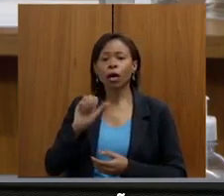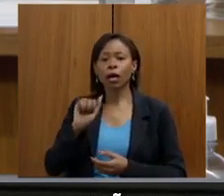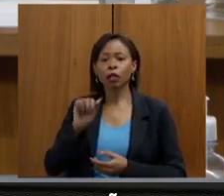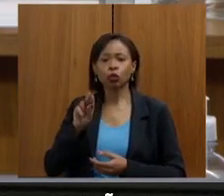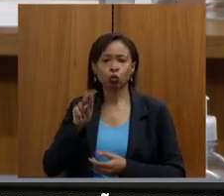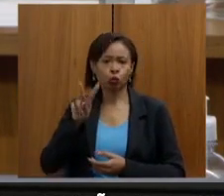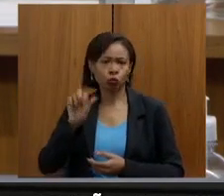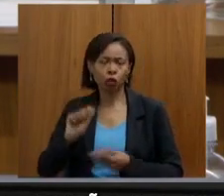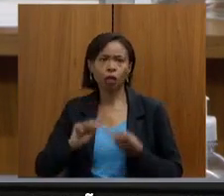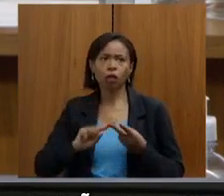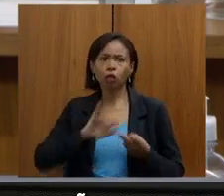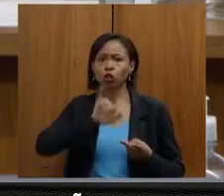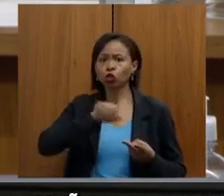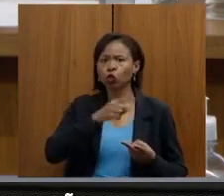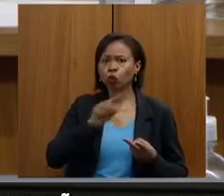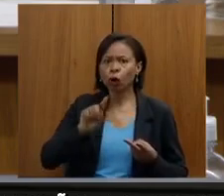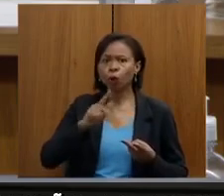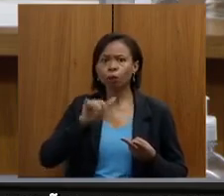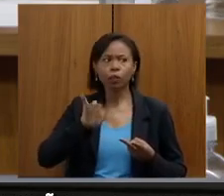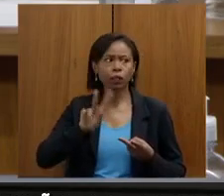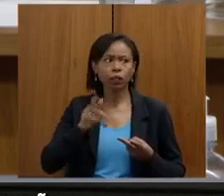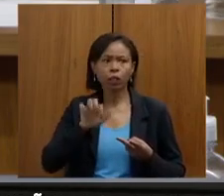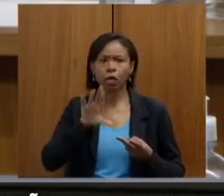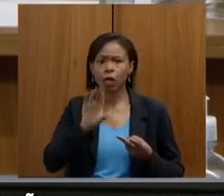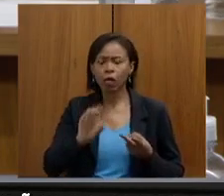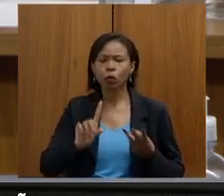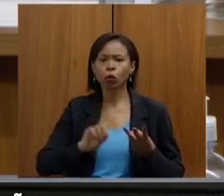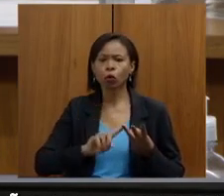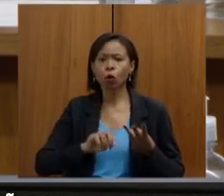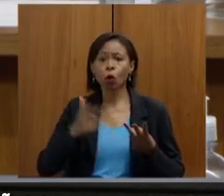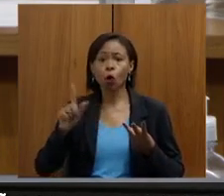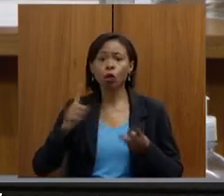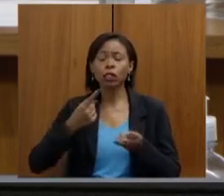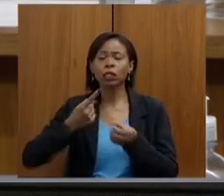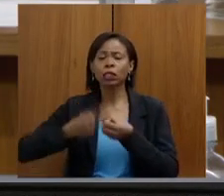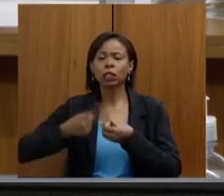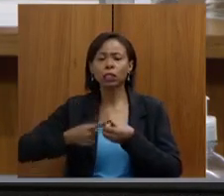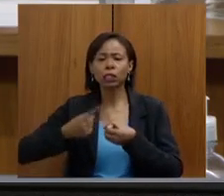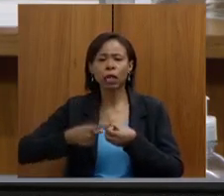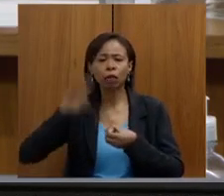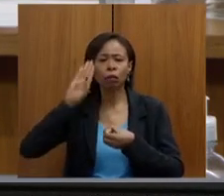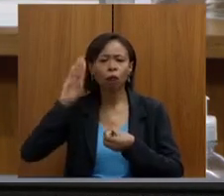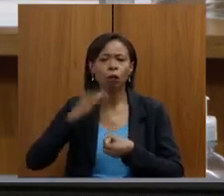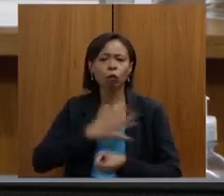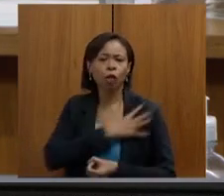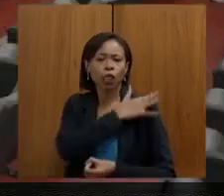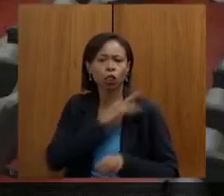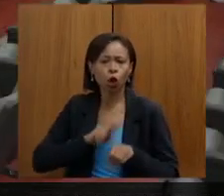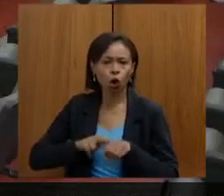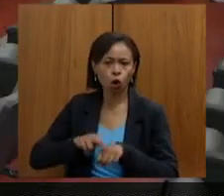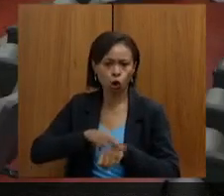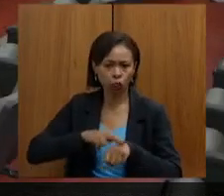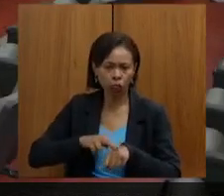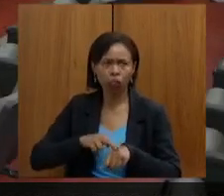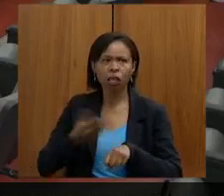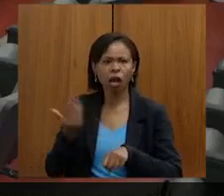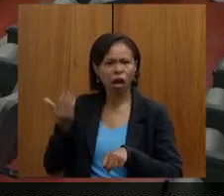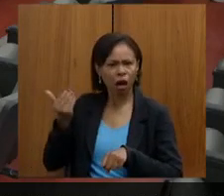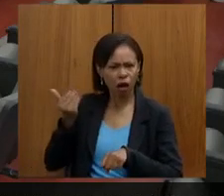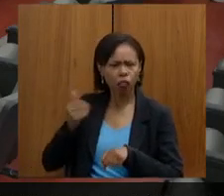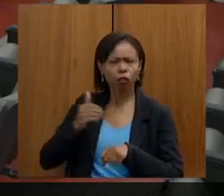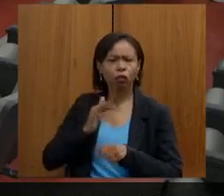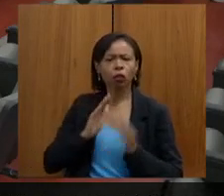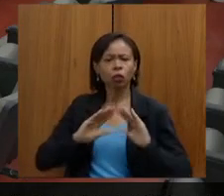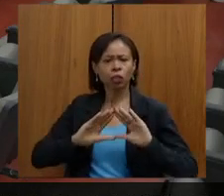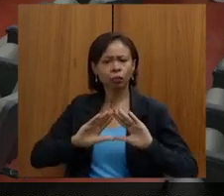uma cidade de destaque aqui para o nosso Deputado Sargento Rodrigues que em edições anteriores do